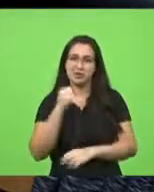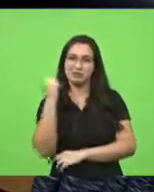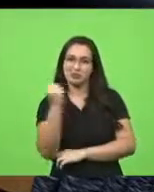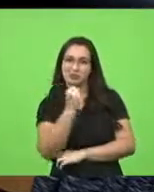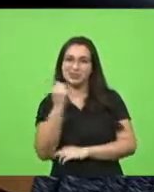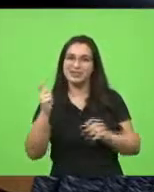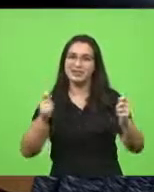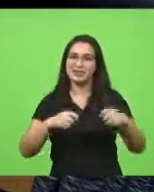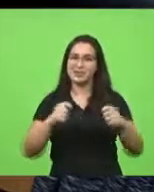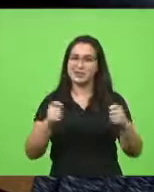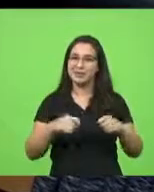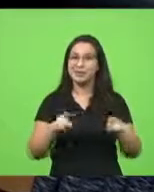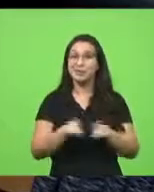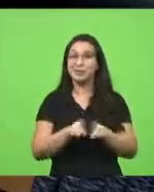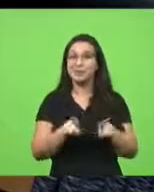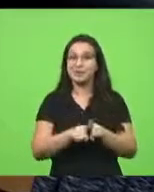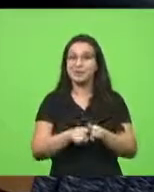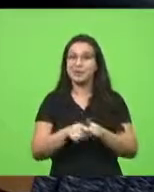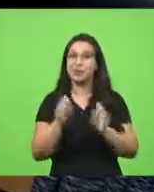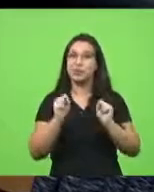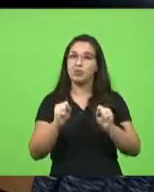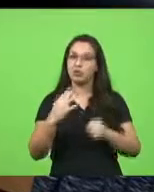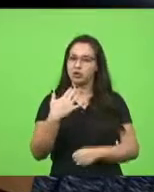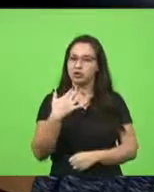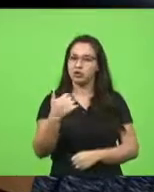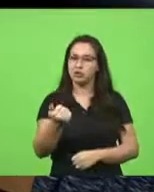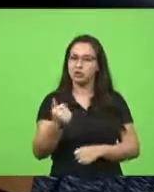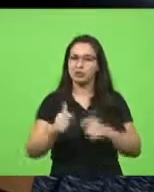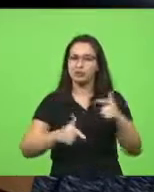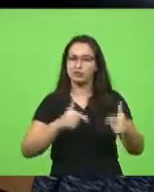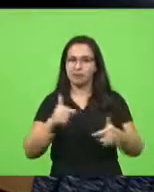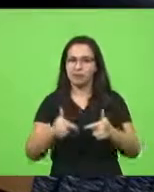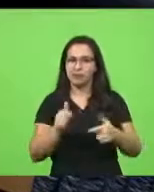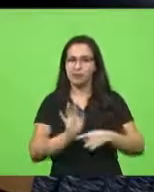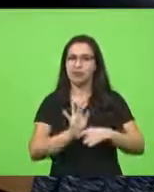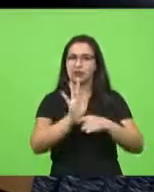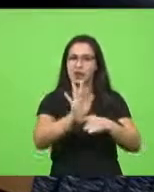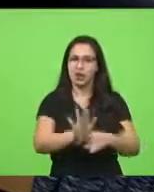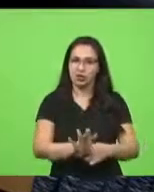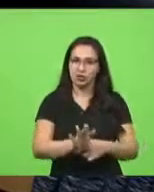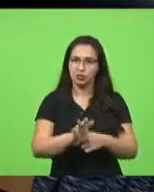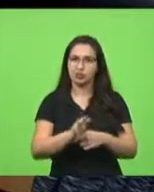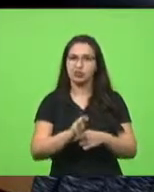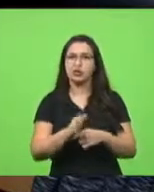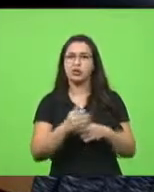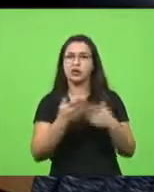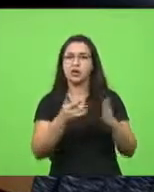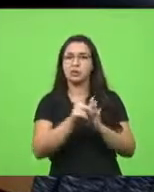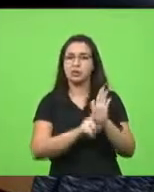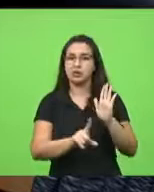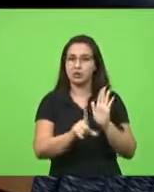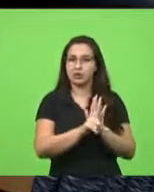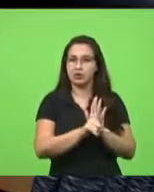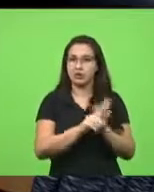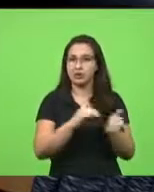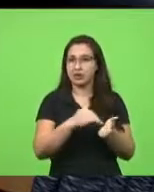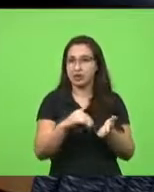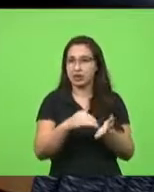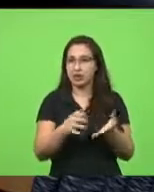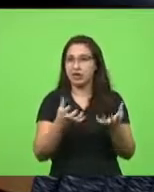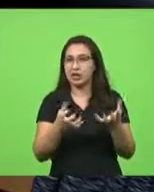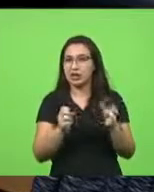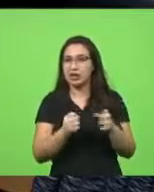também nos colocamos à disposição aqui na Casa para auxiliar naqueles projetos de leis que a Secretaria assim tiver